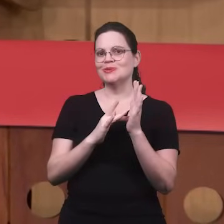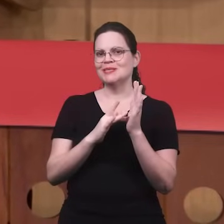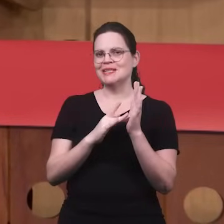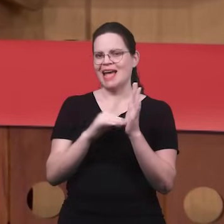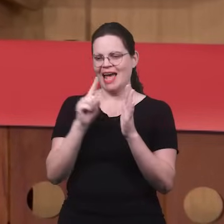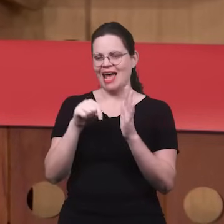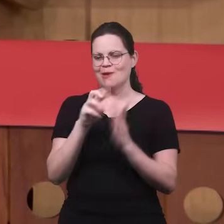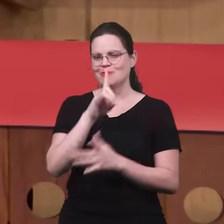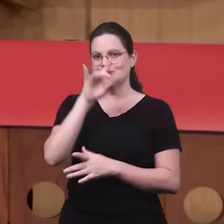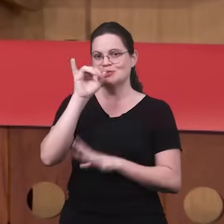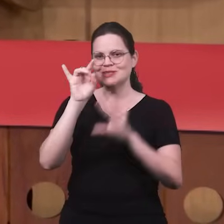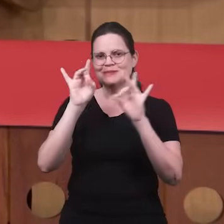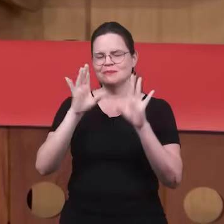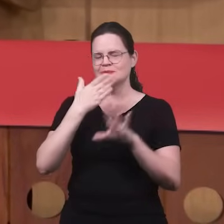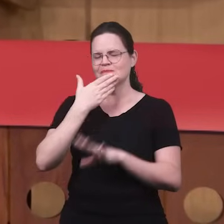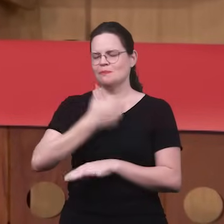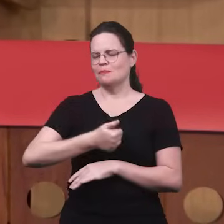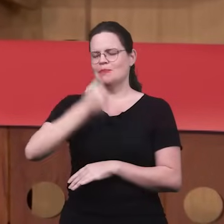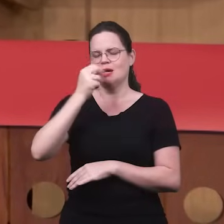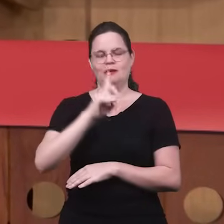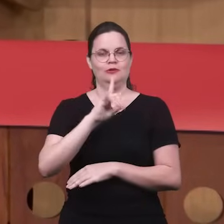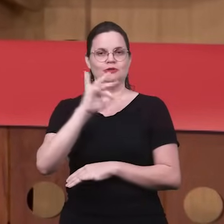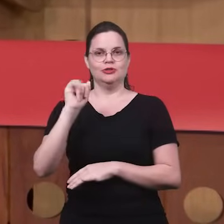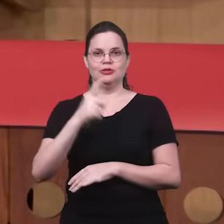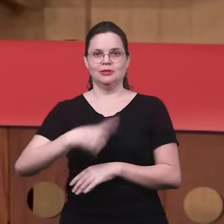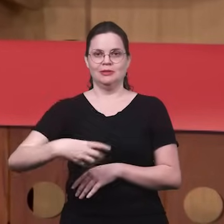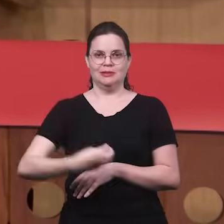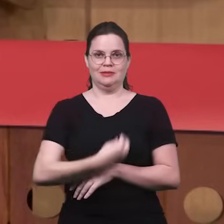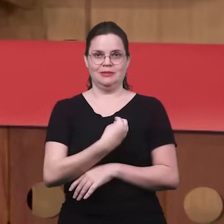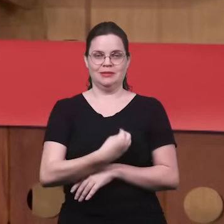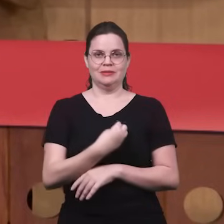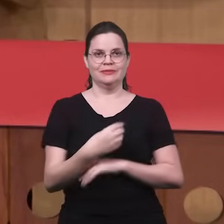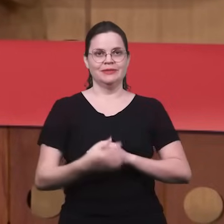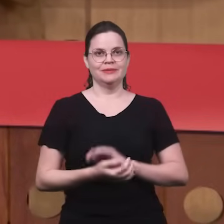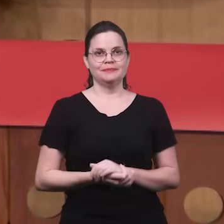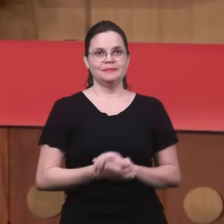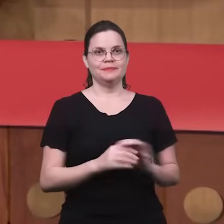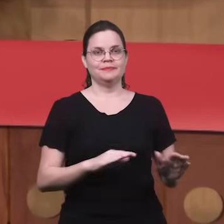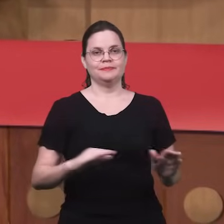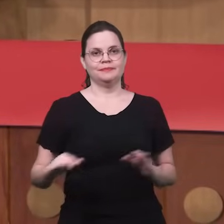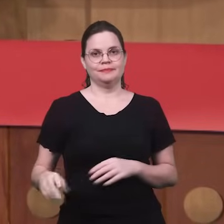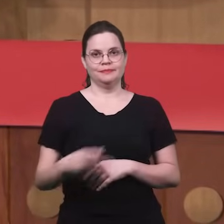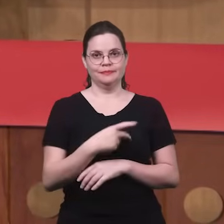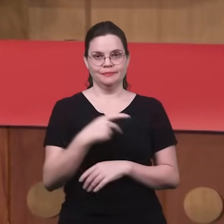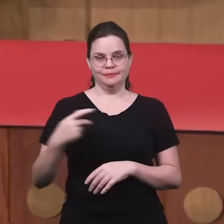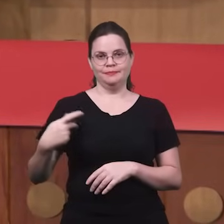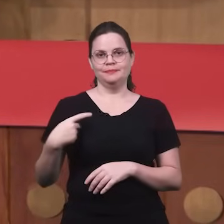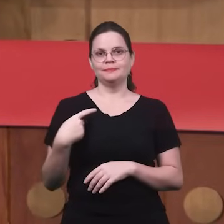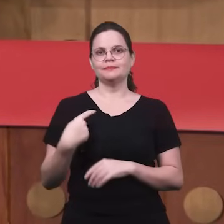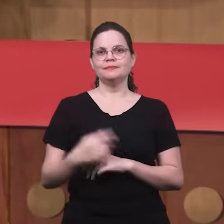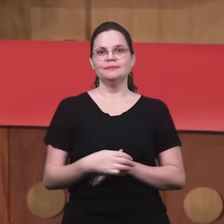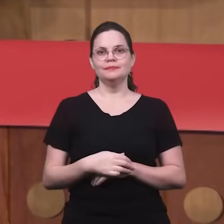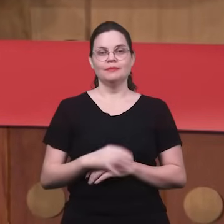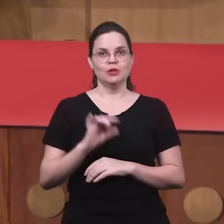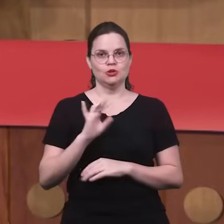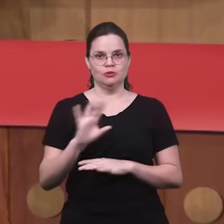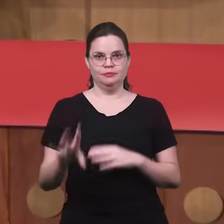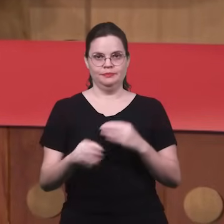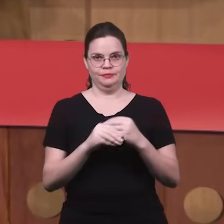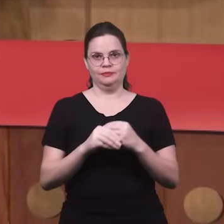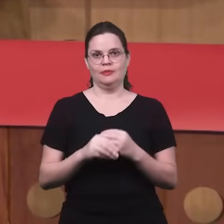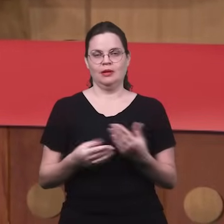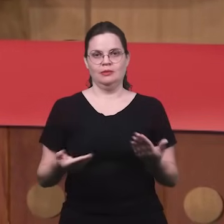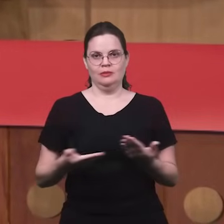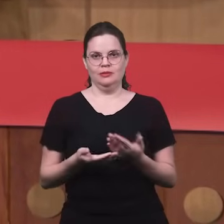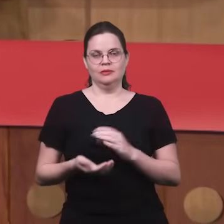que existe na existência do homem. Pastor Marcelo, para completar o programa de hoje, nós